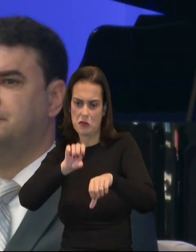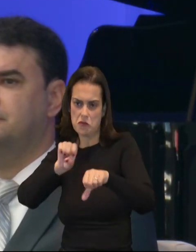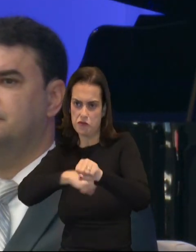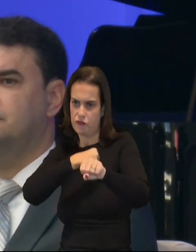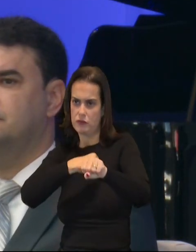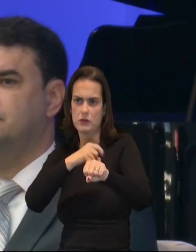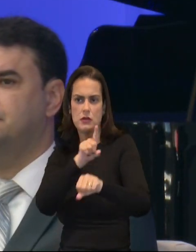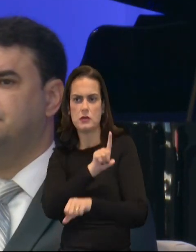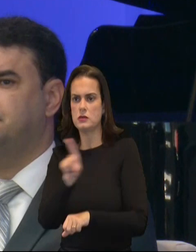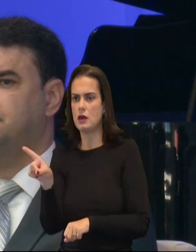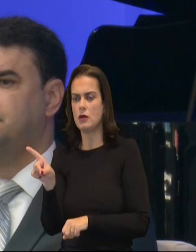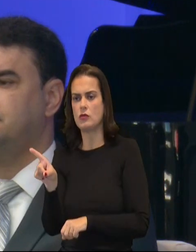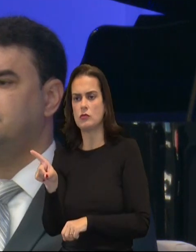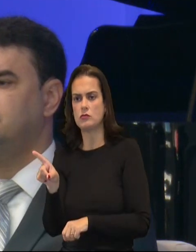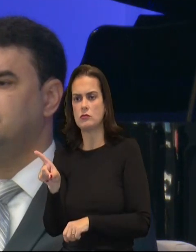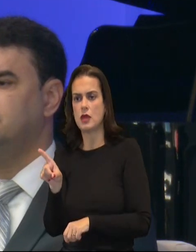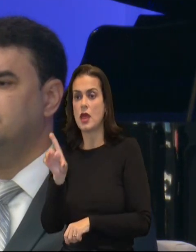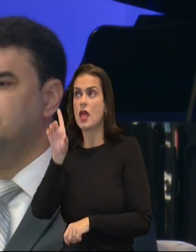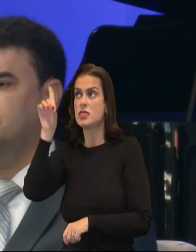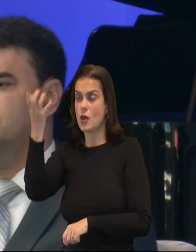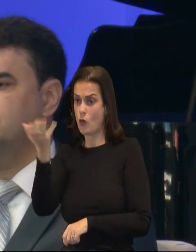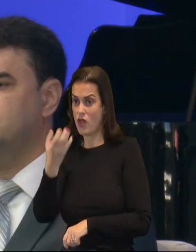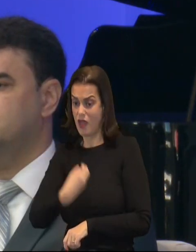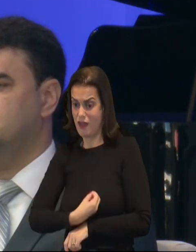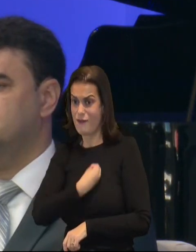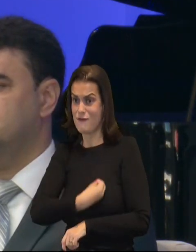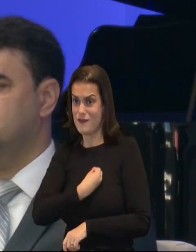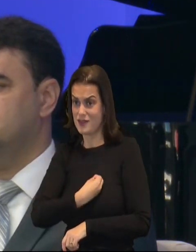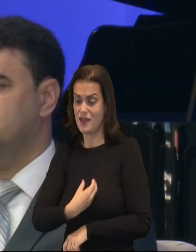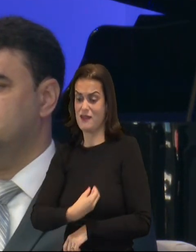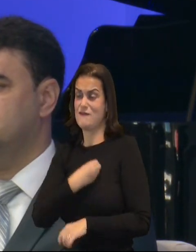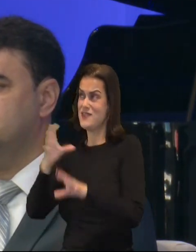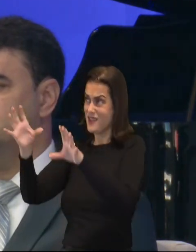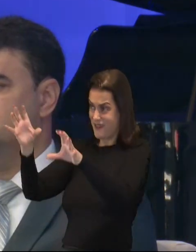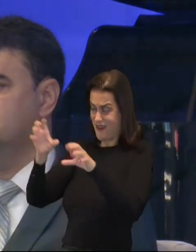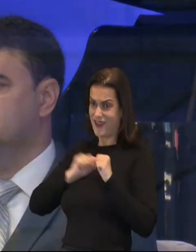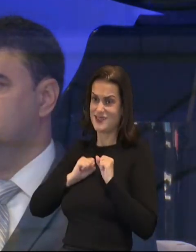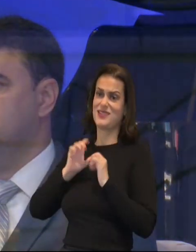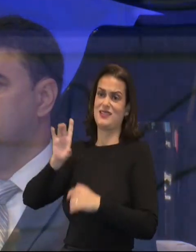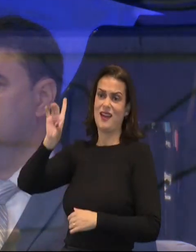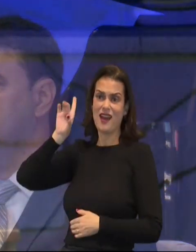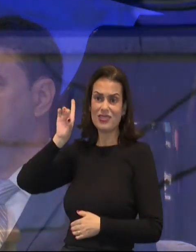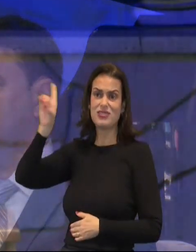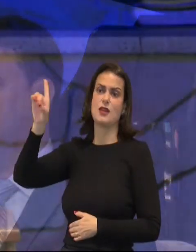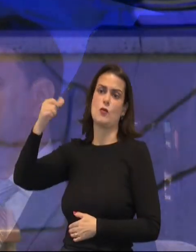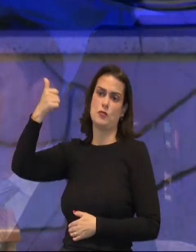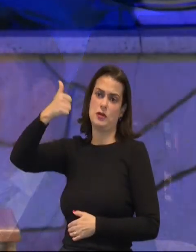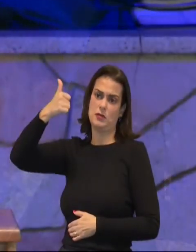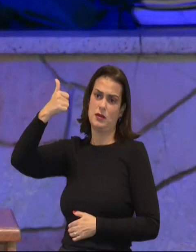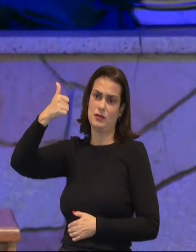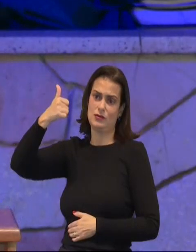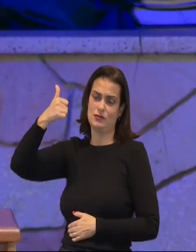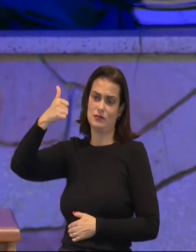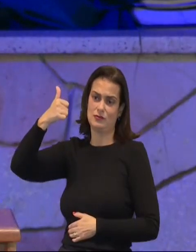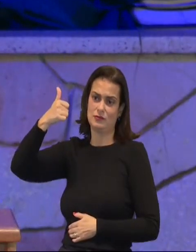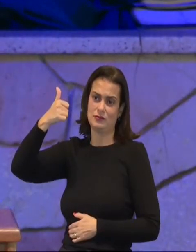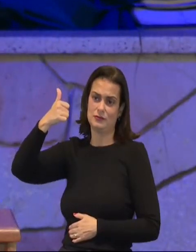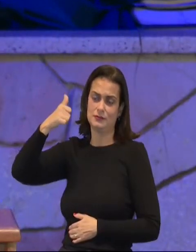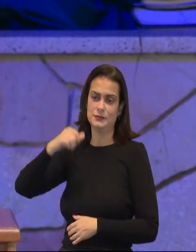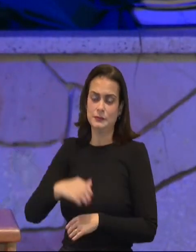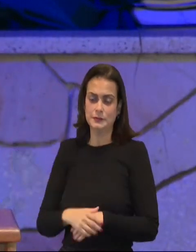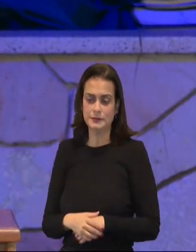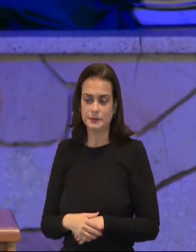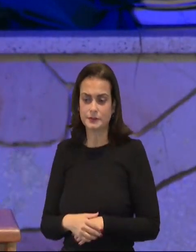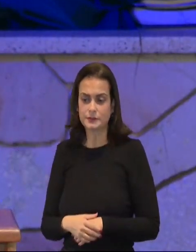realizar a sua vontade. Os apóstolos poderiam sim dizer, tranquilo, ele se mata e nós vamos